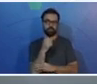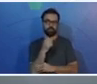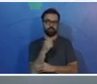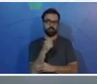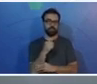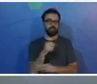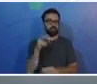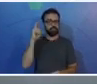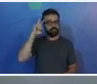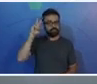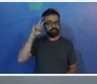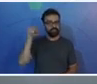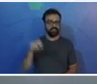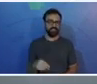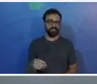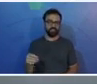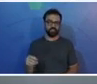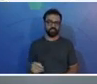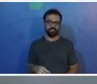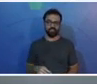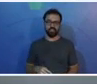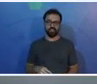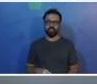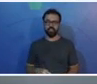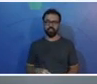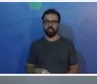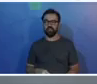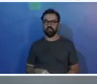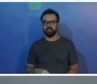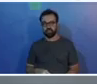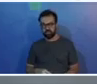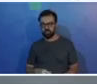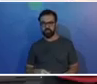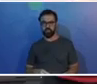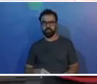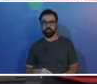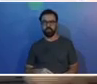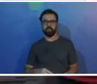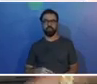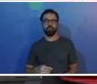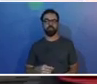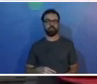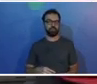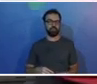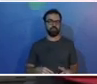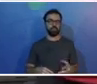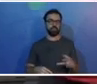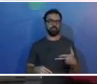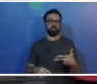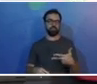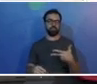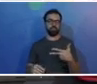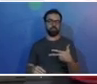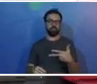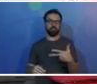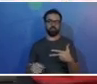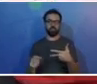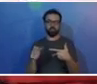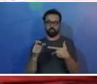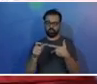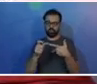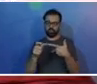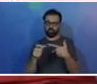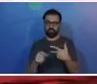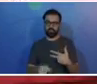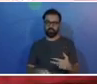Vamos relembrar, começando a nossa aula, vamos relembrar o que é o Poder Executivo? O Poder